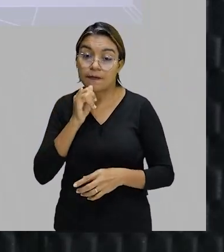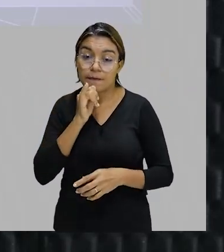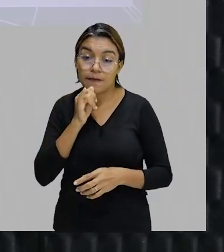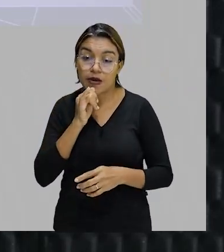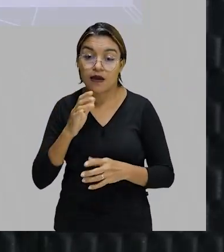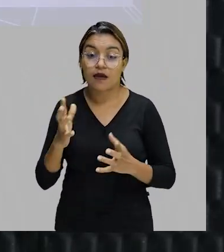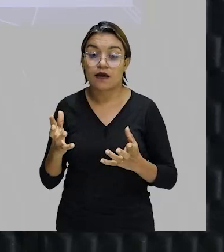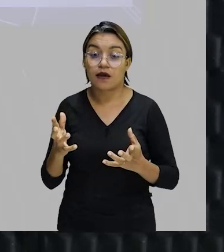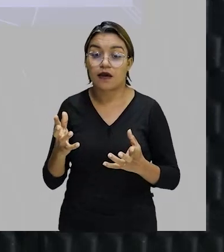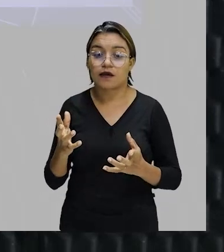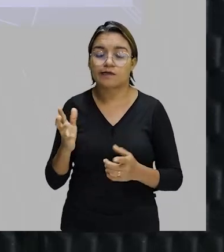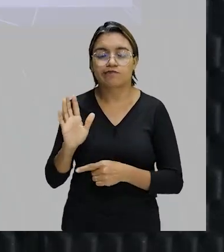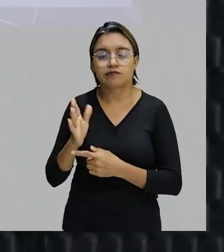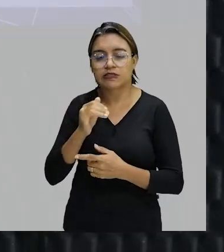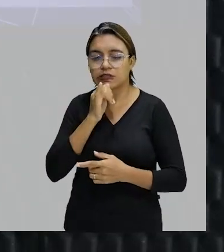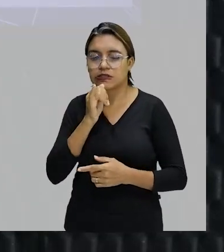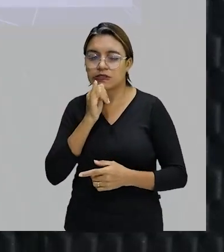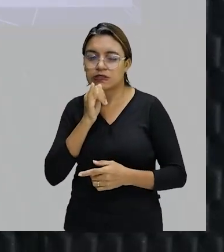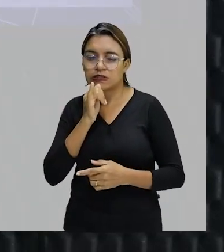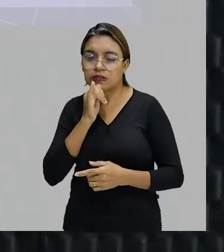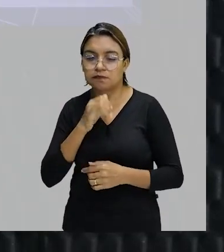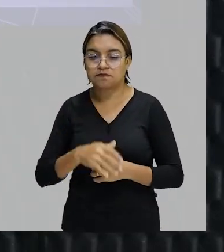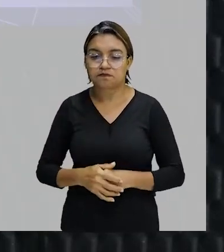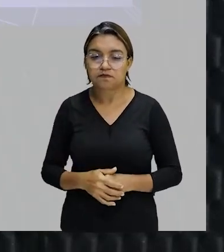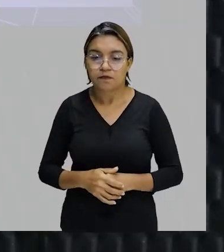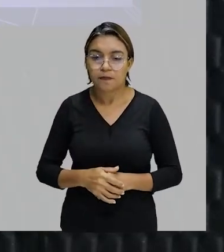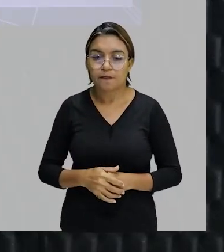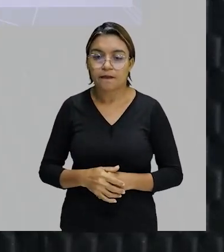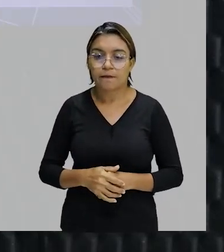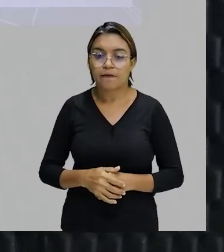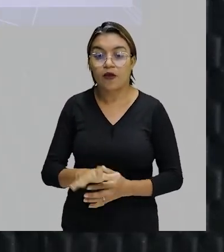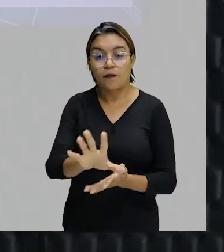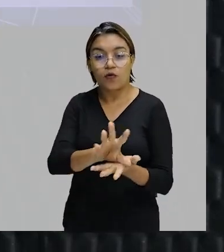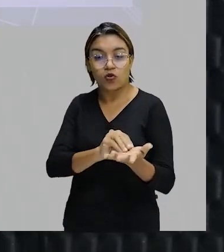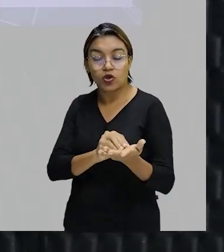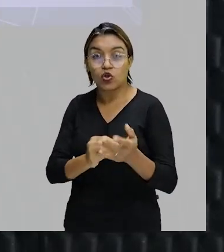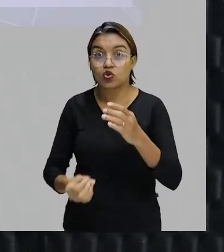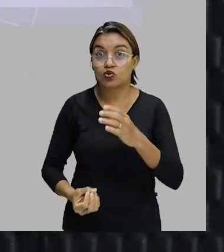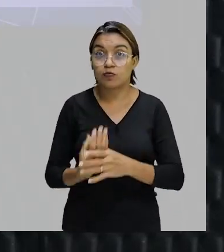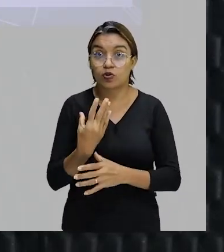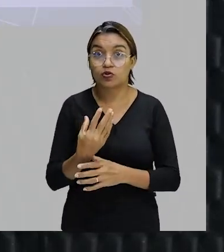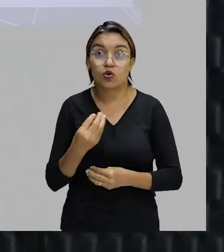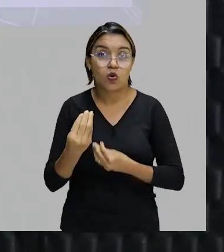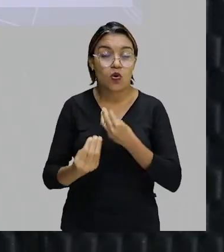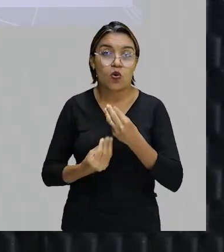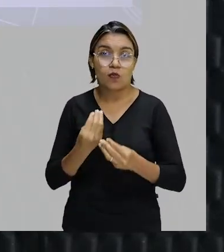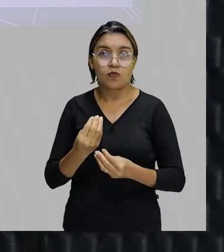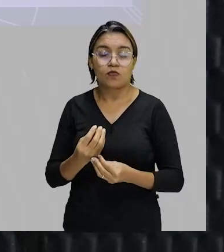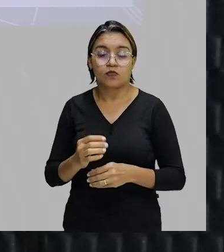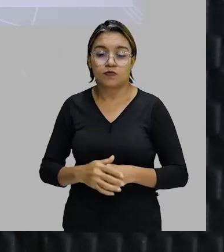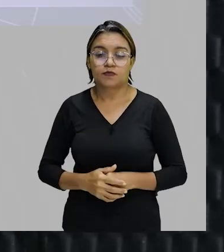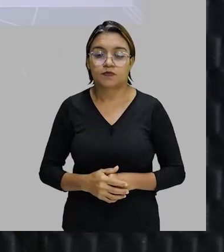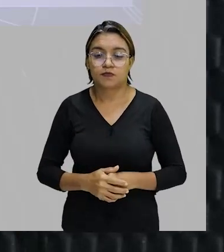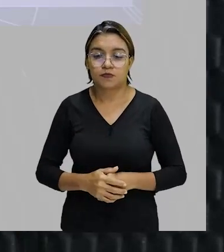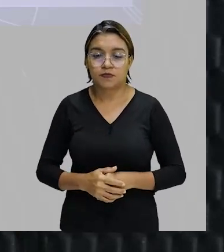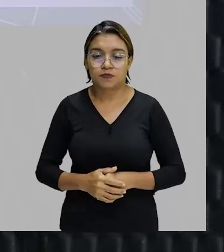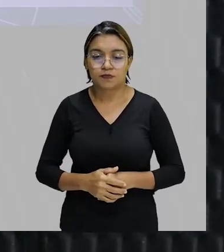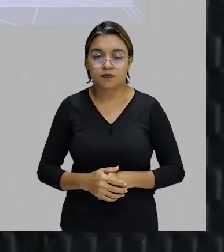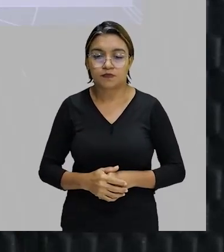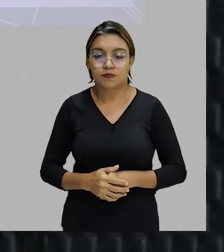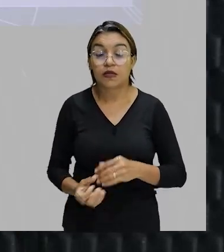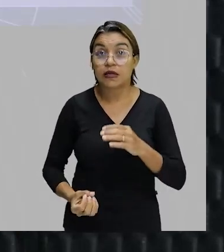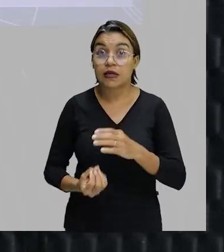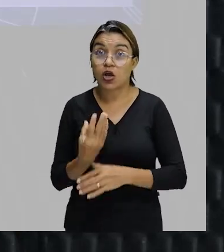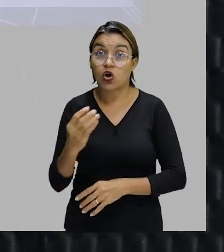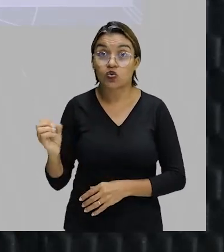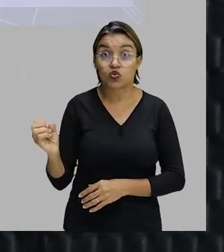do petróleo. E em relação, Marcos, ao modelo de produção, continuou o modelo fordista? Não, galera, tá? Surge